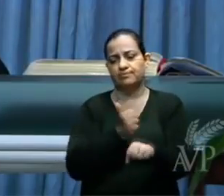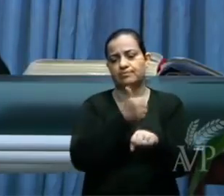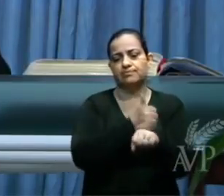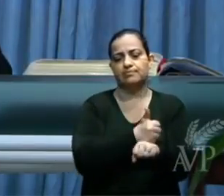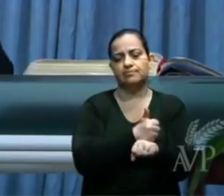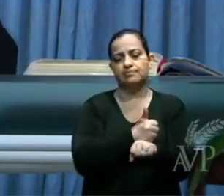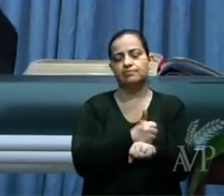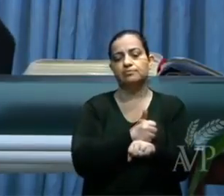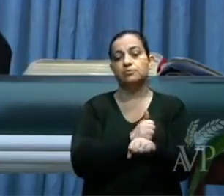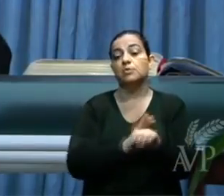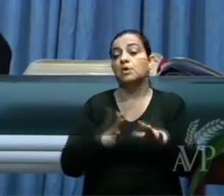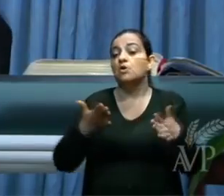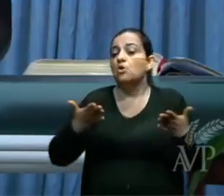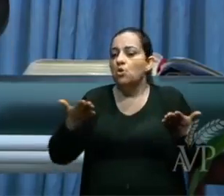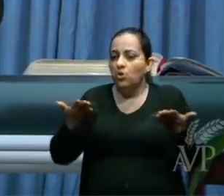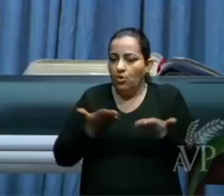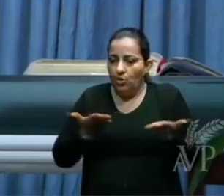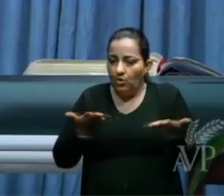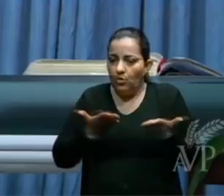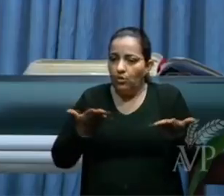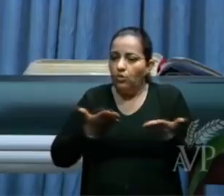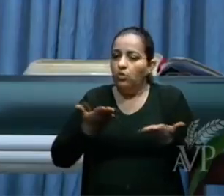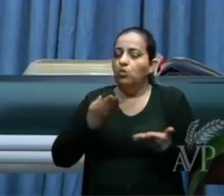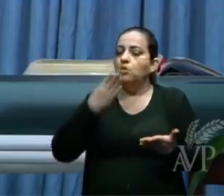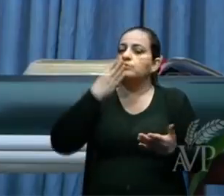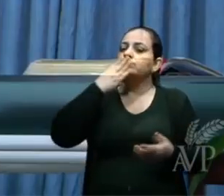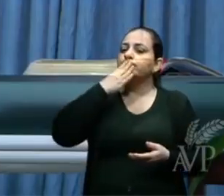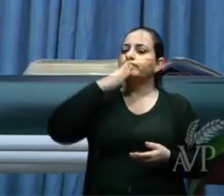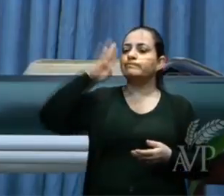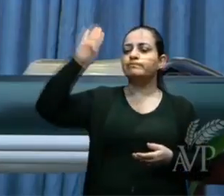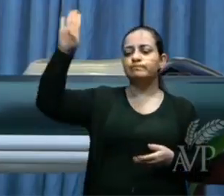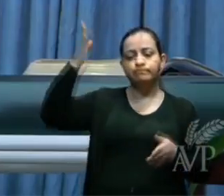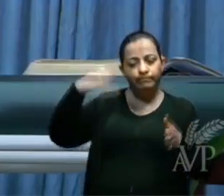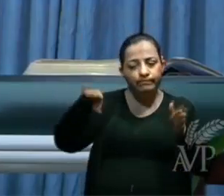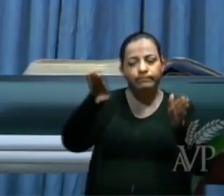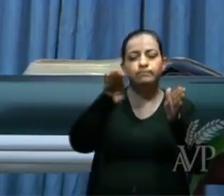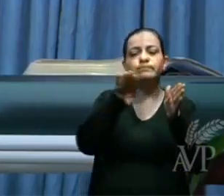e hoje a promessa tem chegado